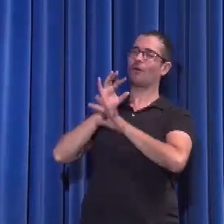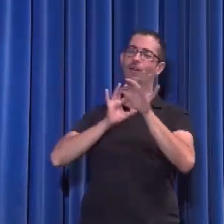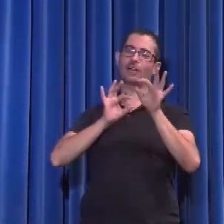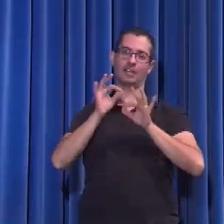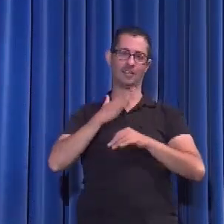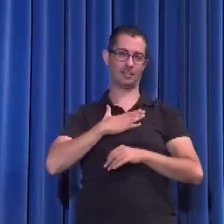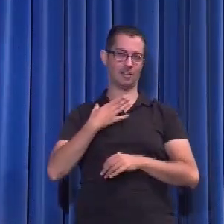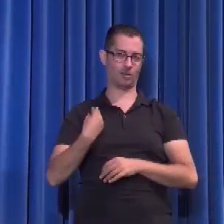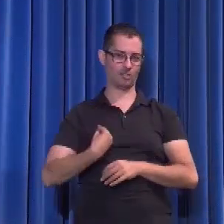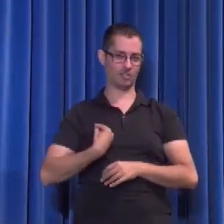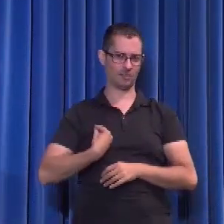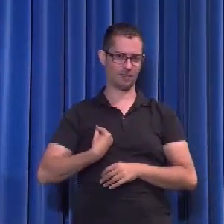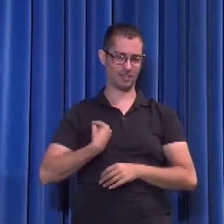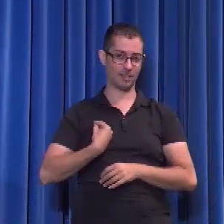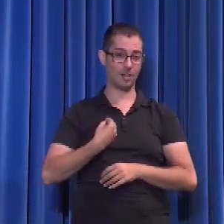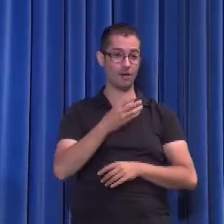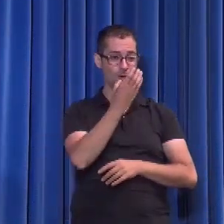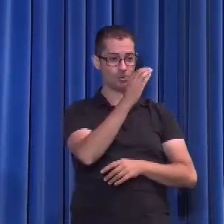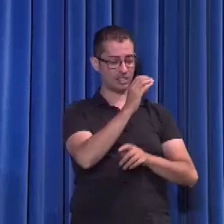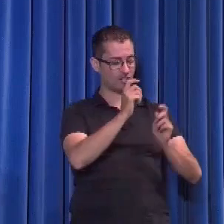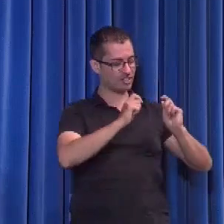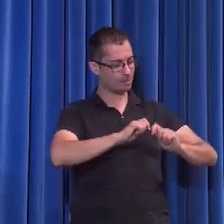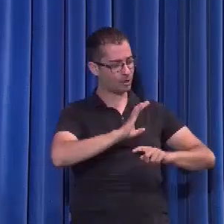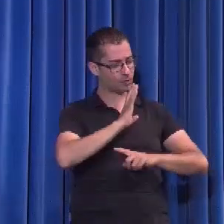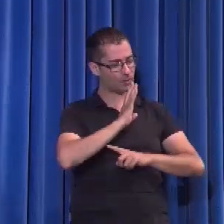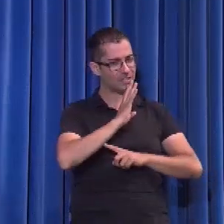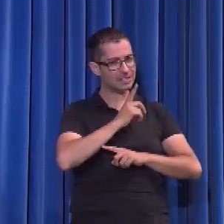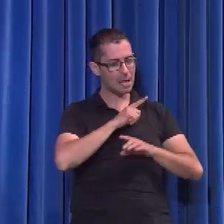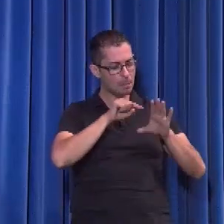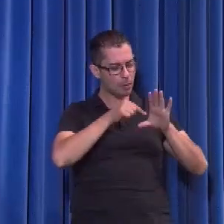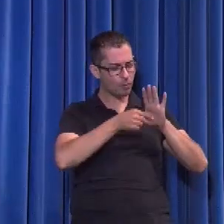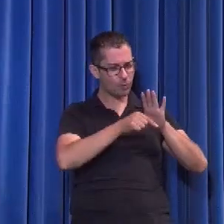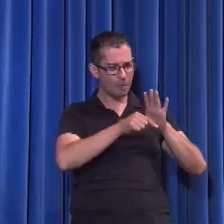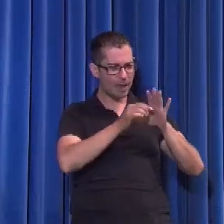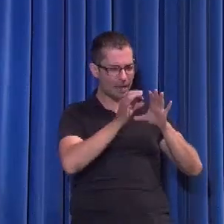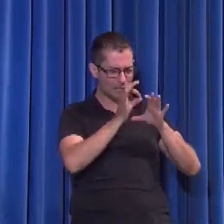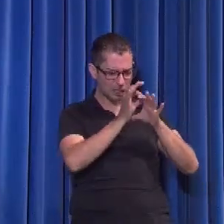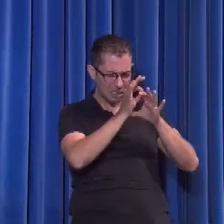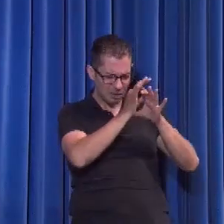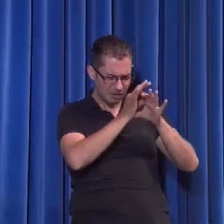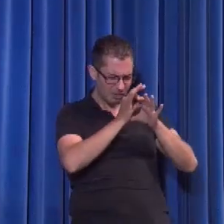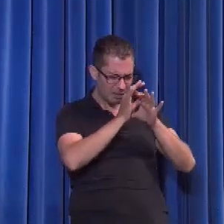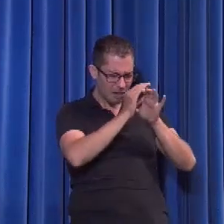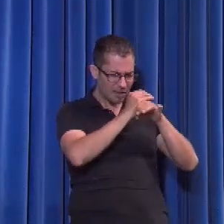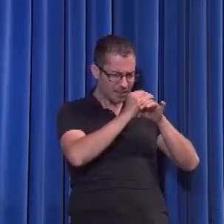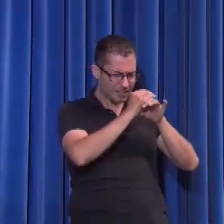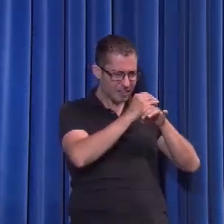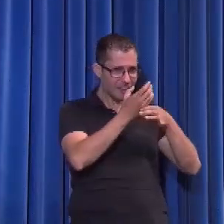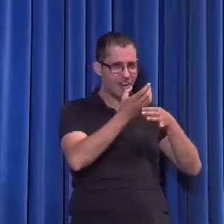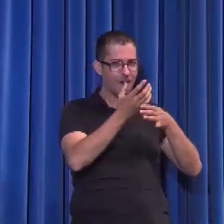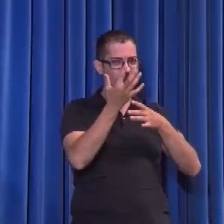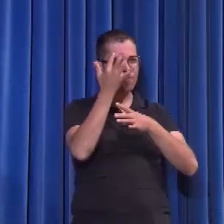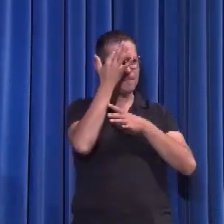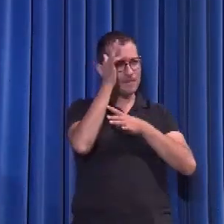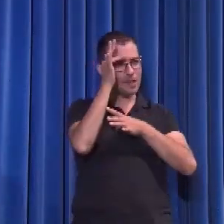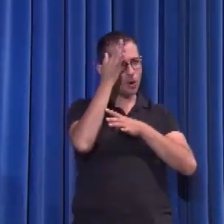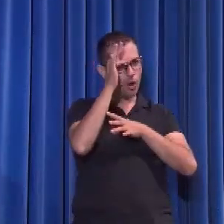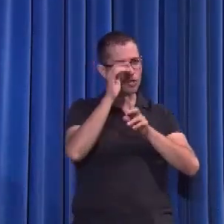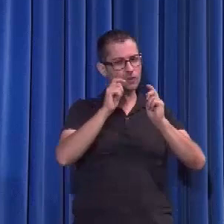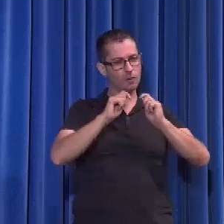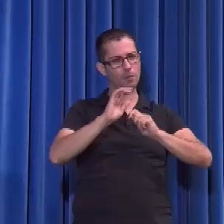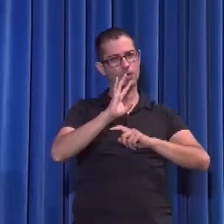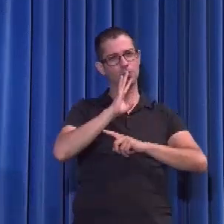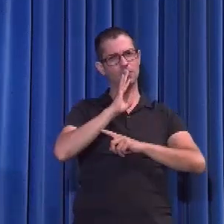conhecer profundamente sobre algo minúsculo. Um filósofo pode conhecer amplamente sobre um